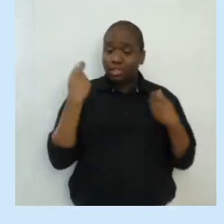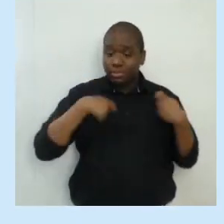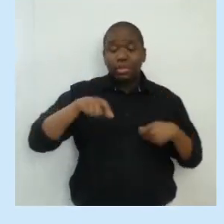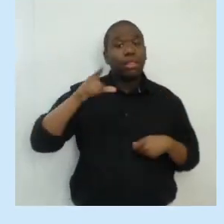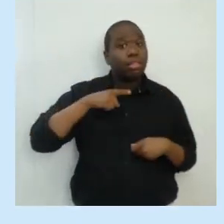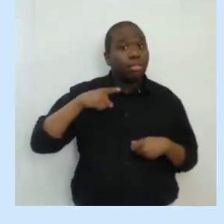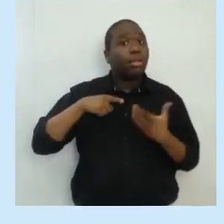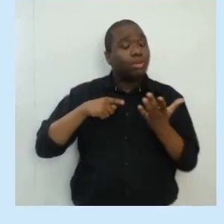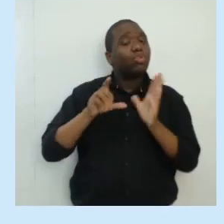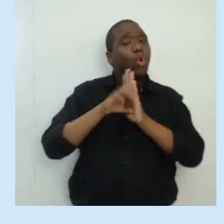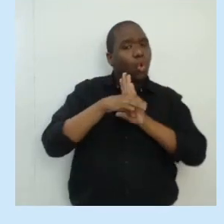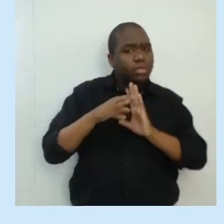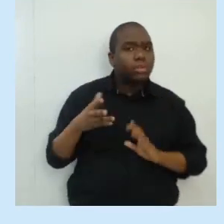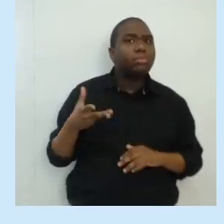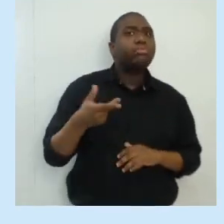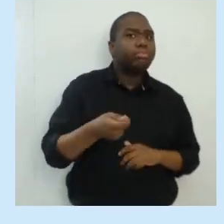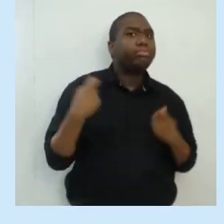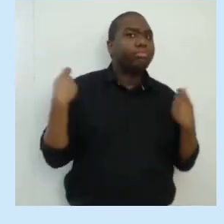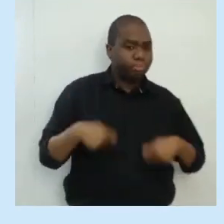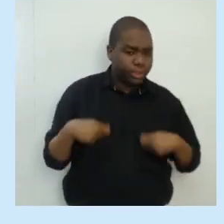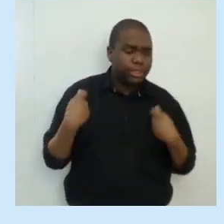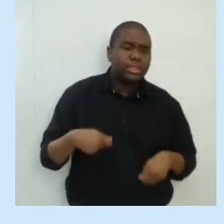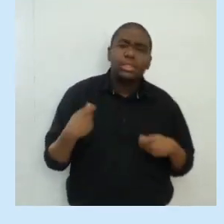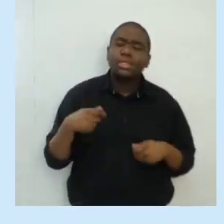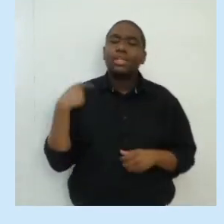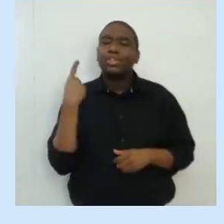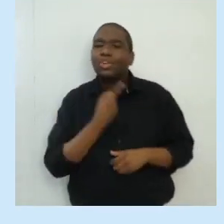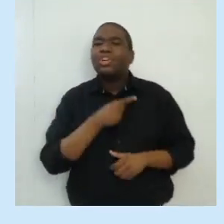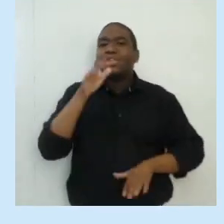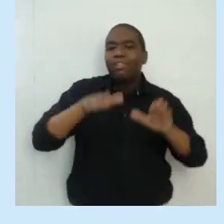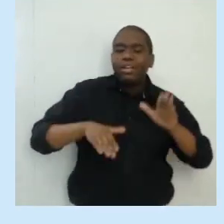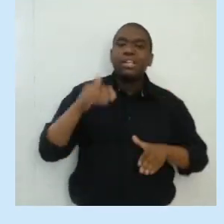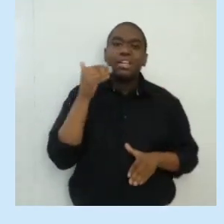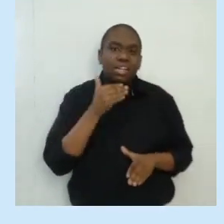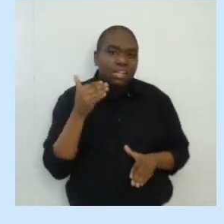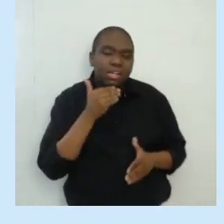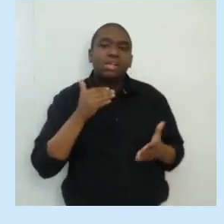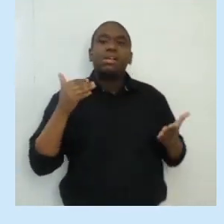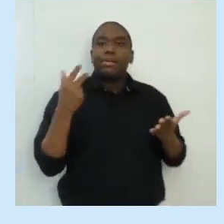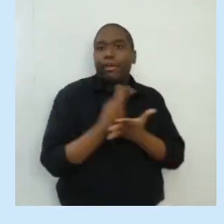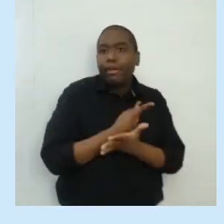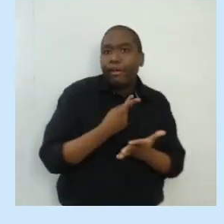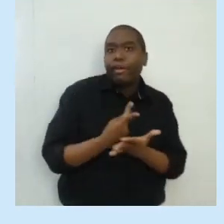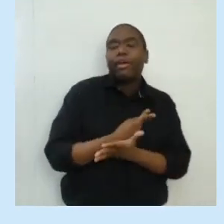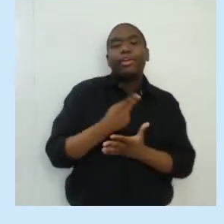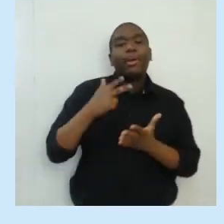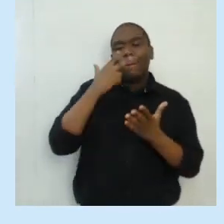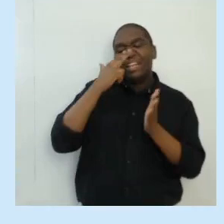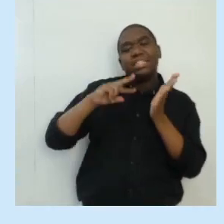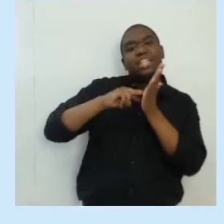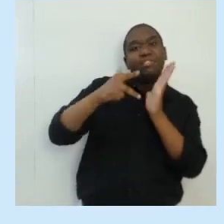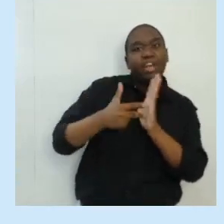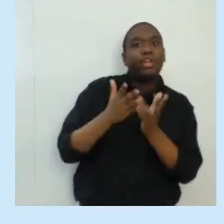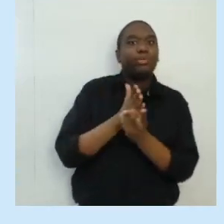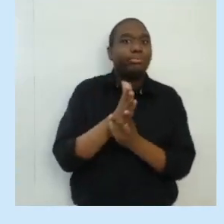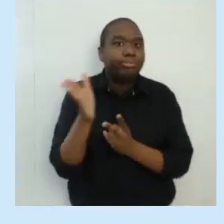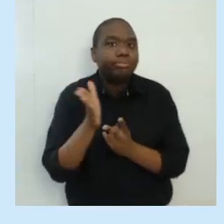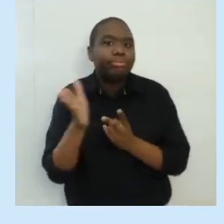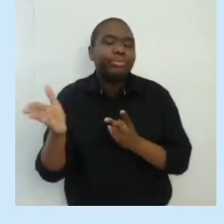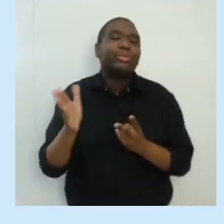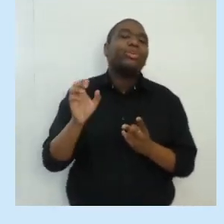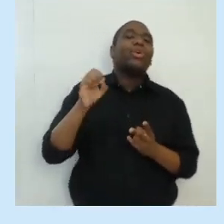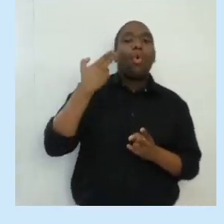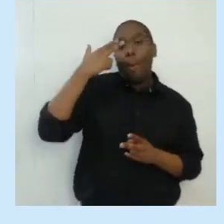esses conceitos da língua, para que a gente não caia em algumas ciladas como a ambiguidade, a redundância.